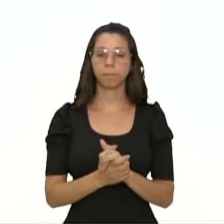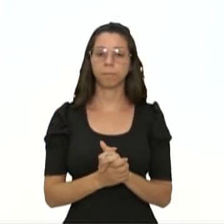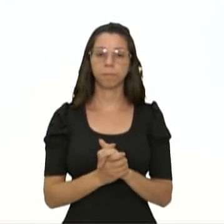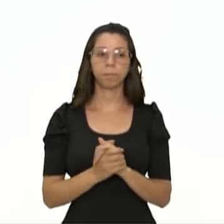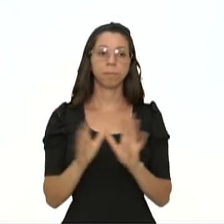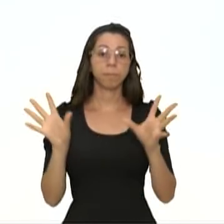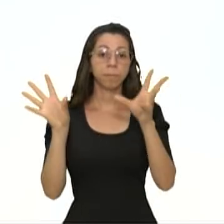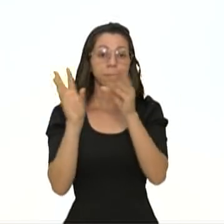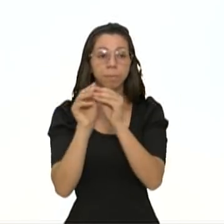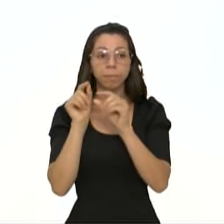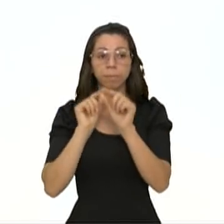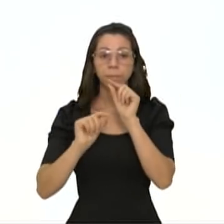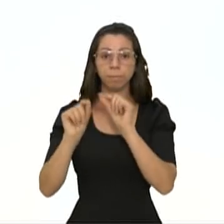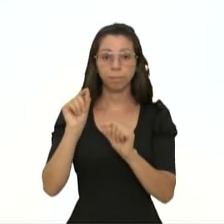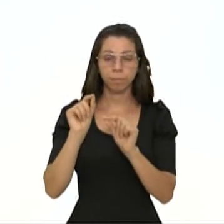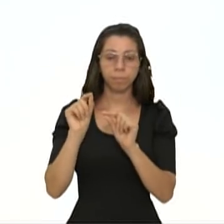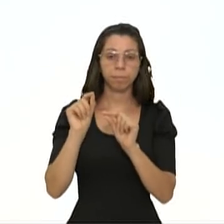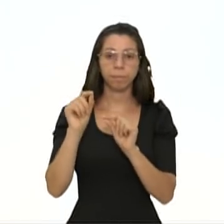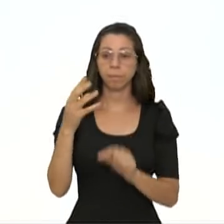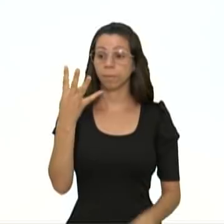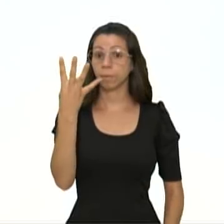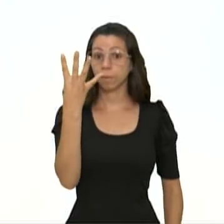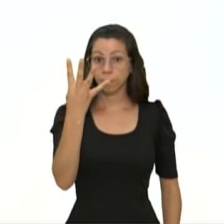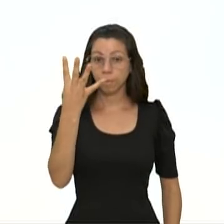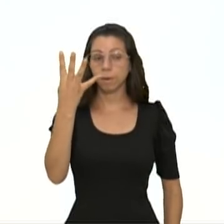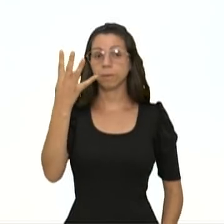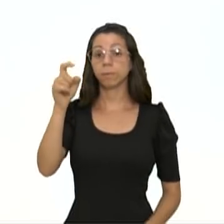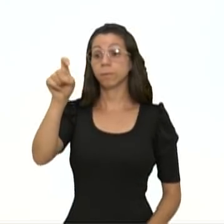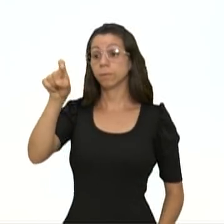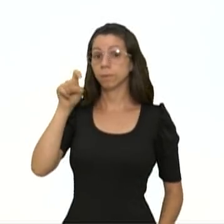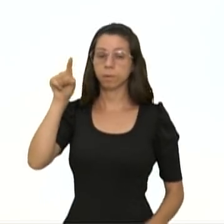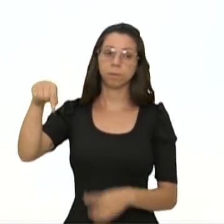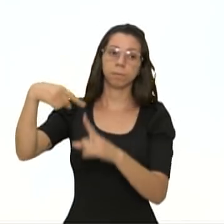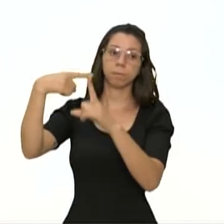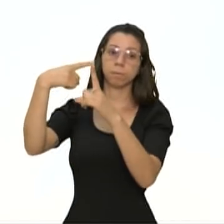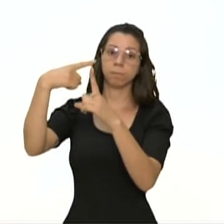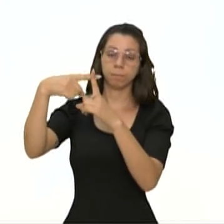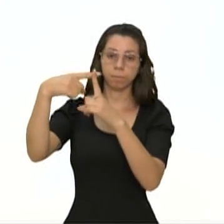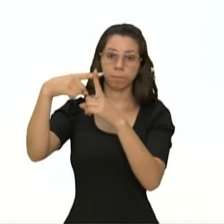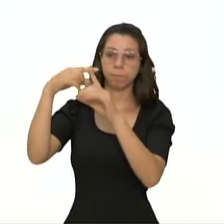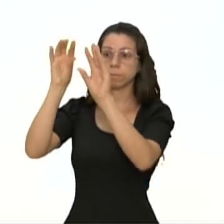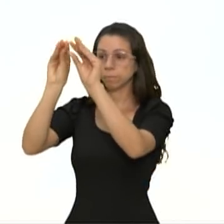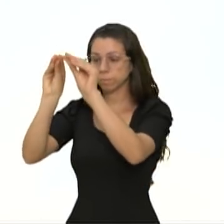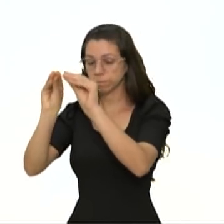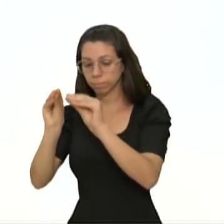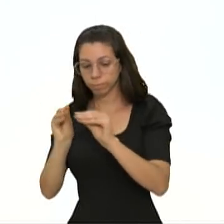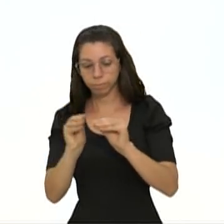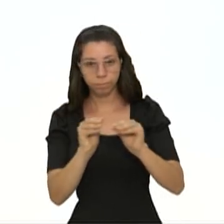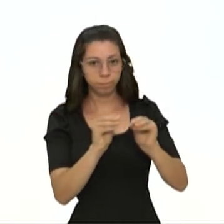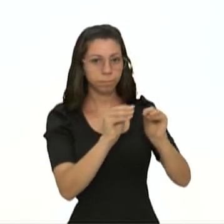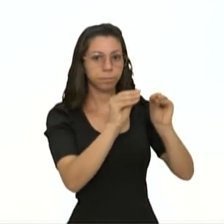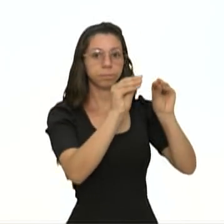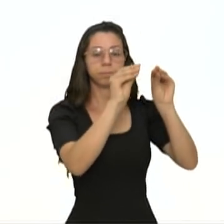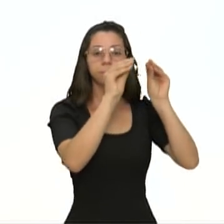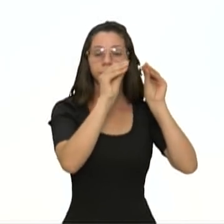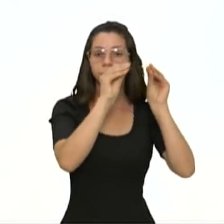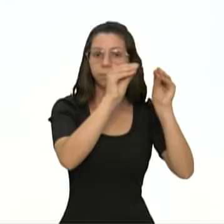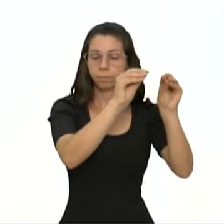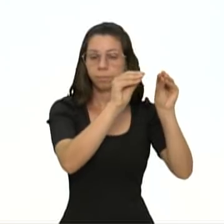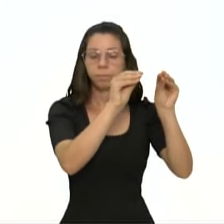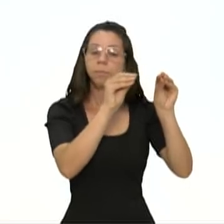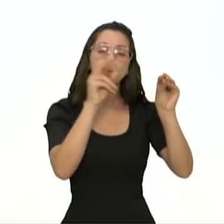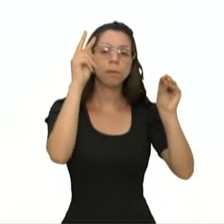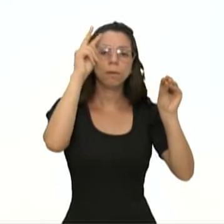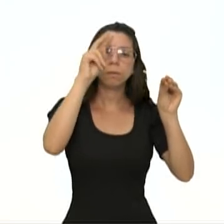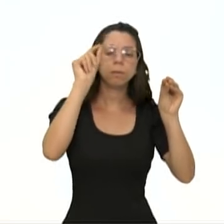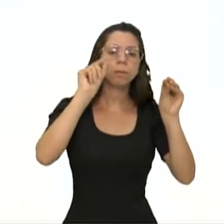que é positivo, né? Ele precisa passar para o lado esquerdo. Se você lembrar